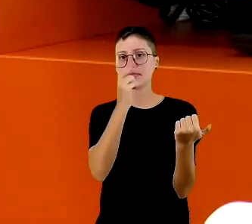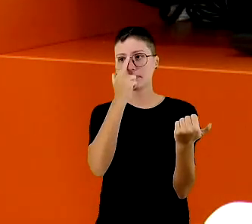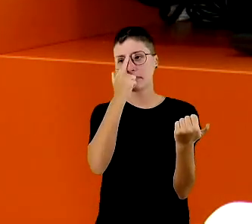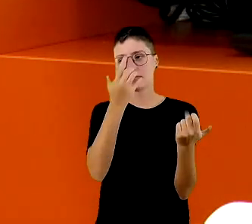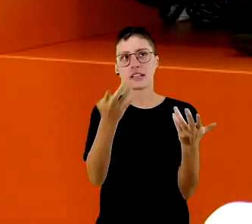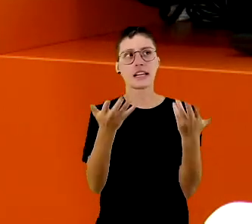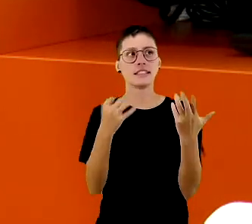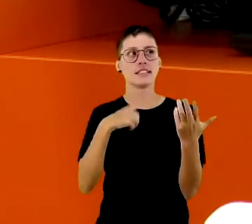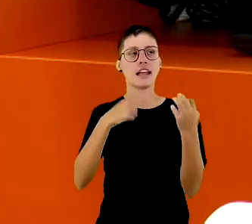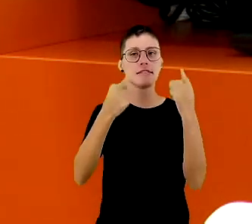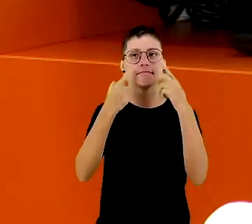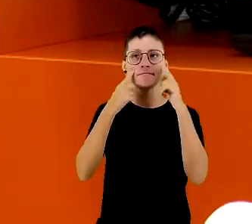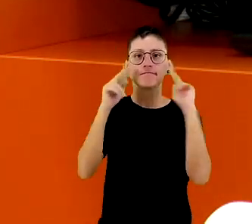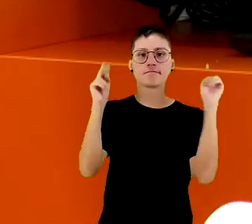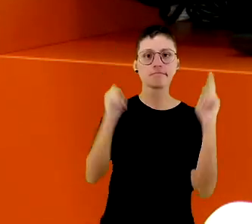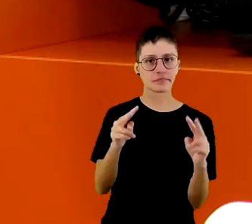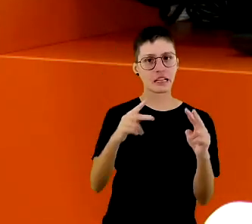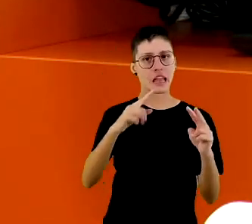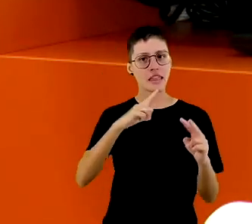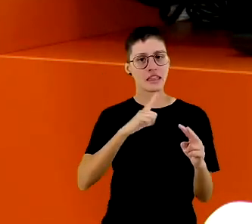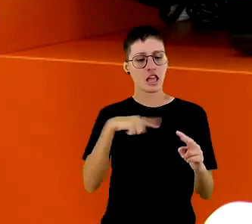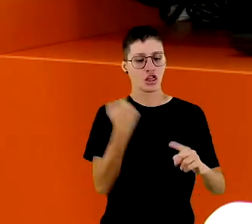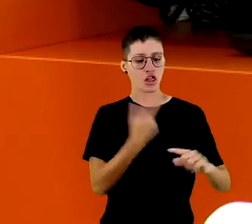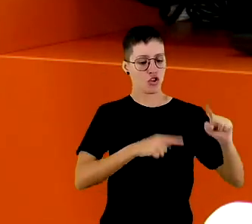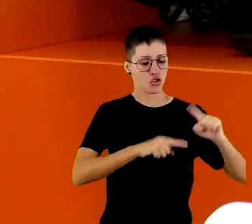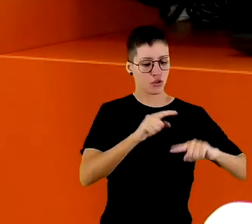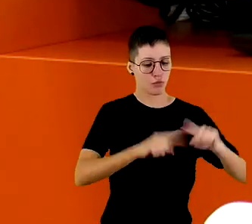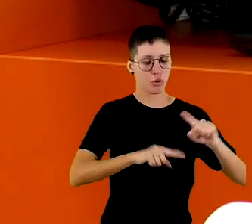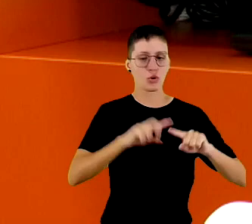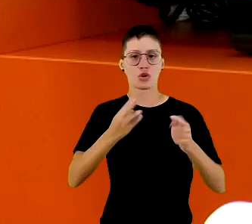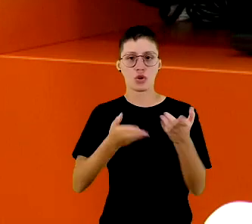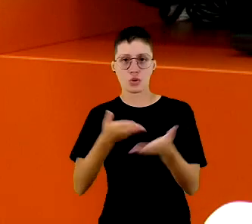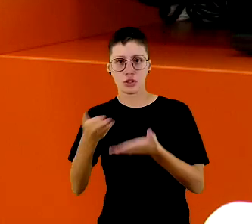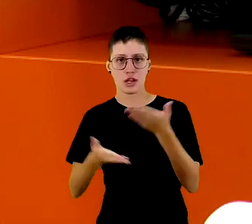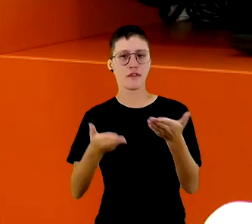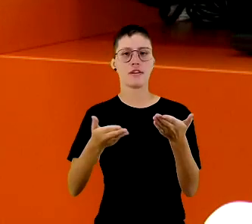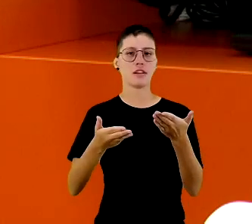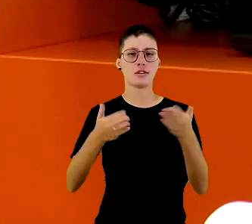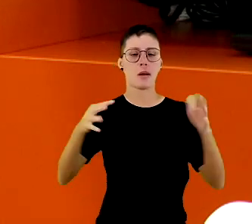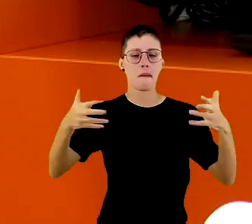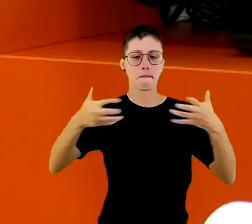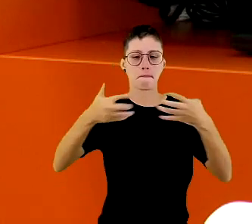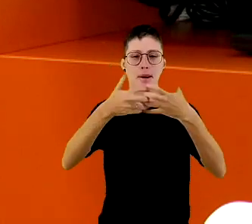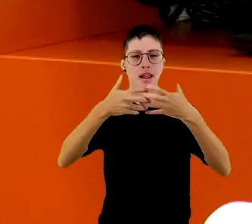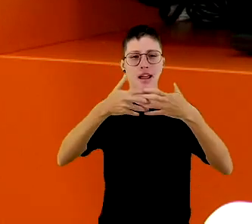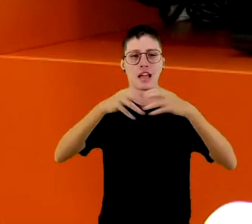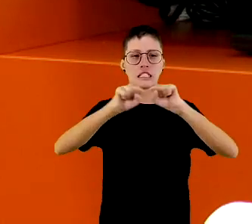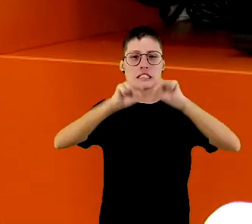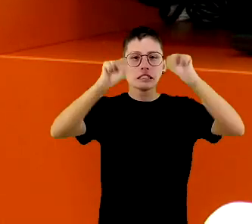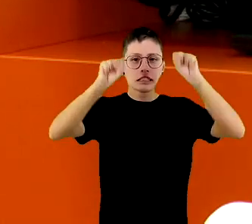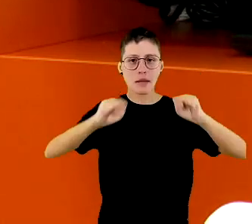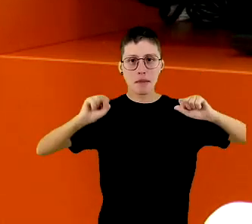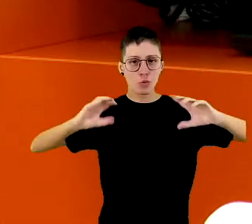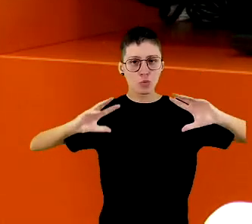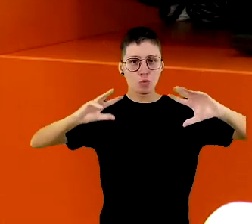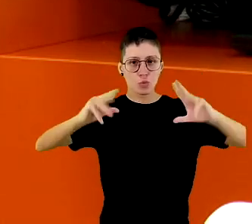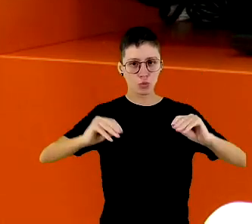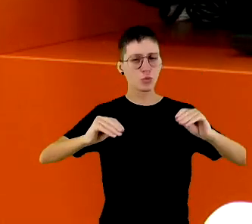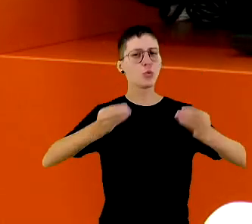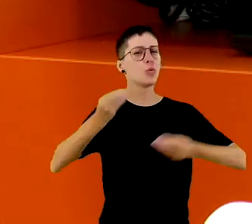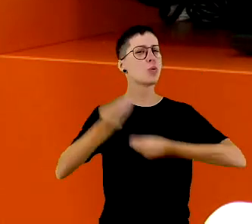de ter os nossos produtos e serviços financeiros embedados em todos os canais da Raizen. Né? Embedado significa eu